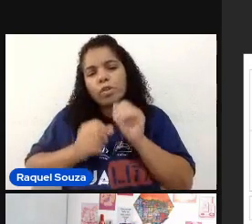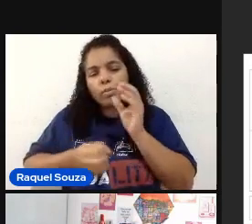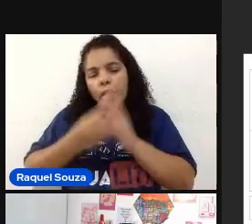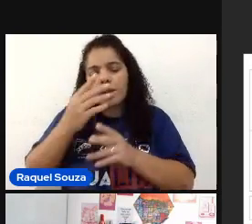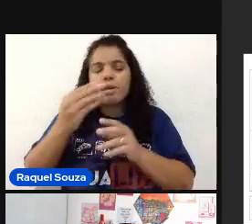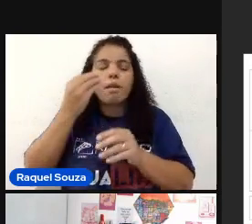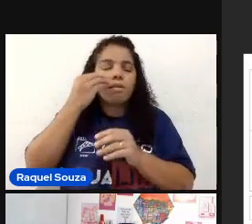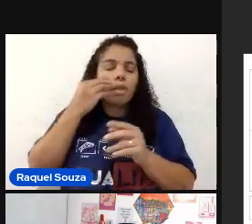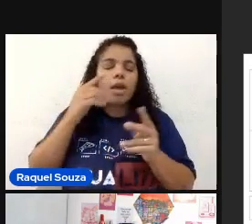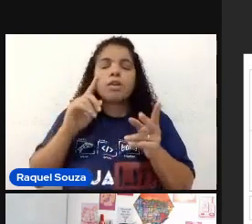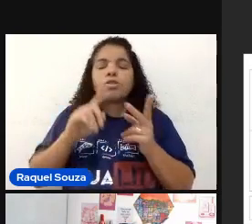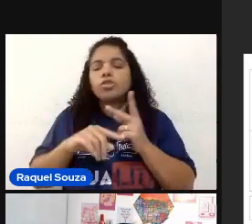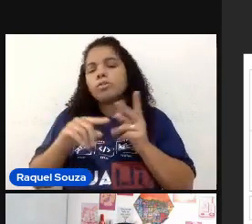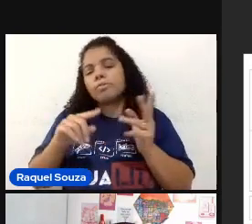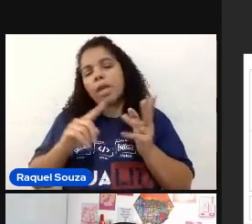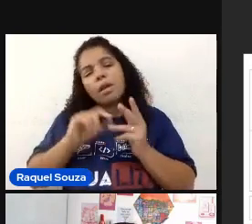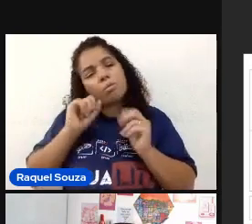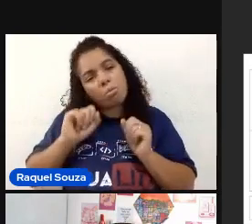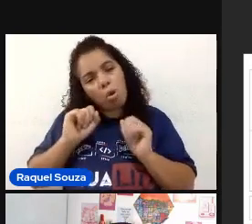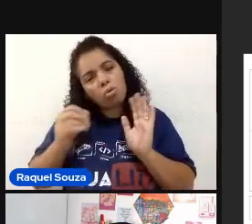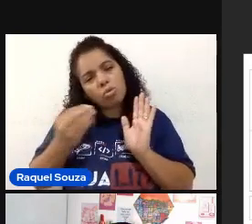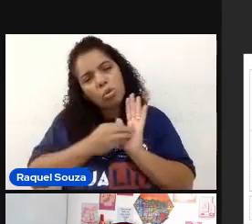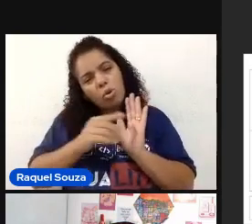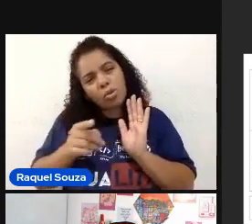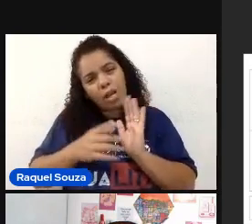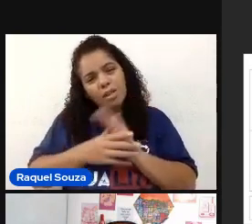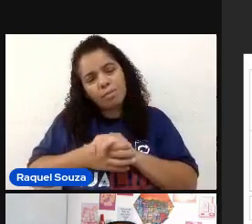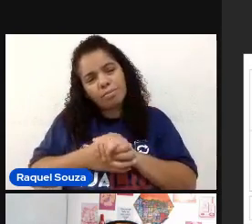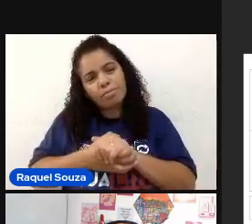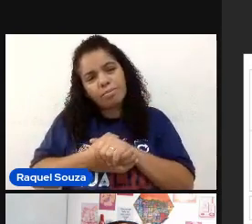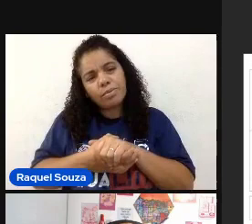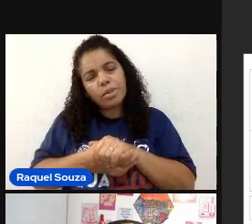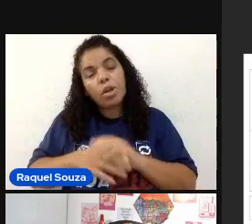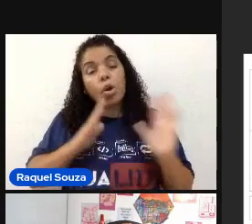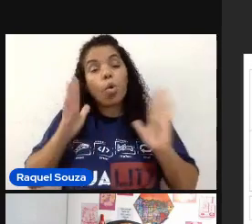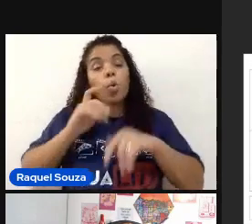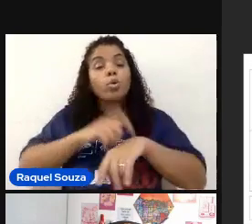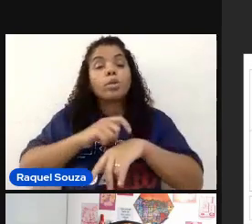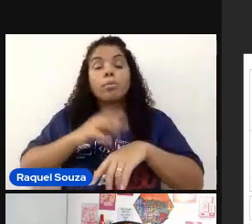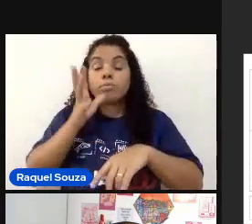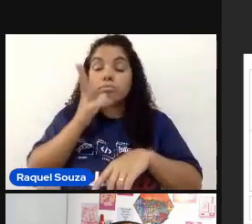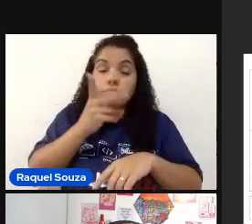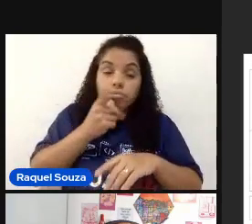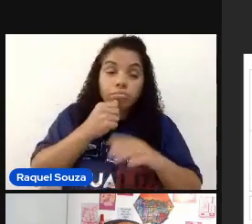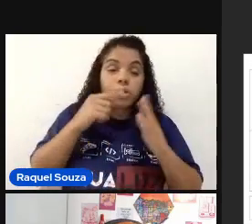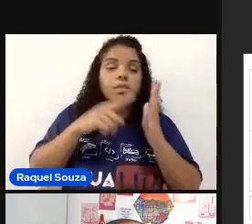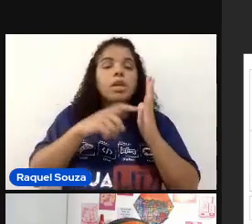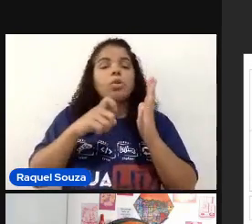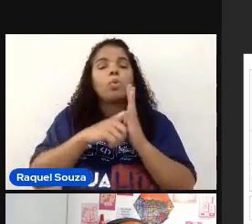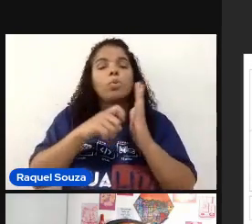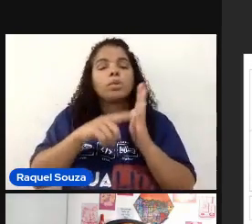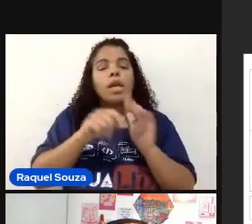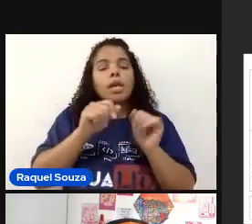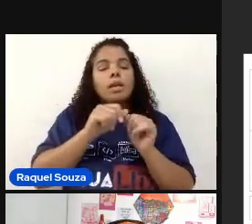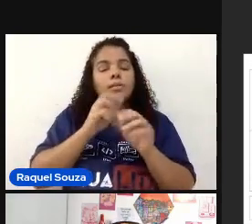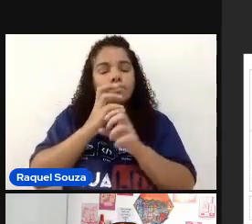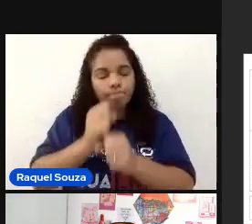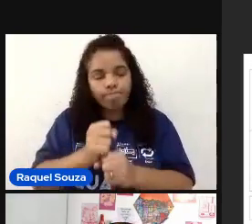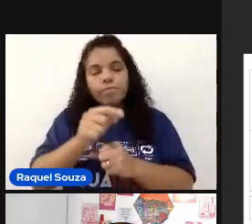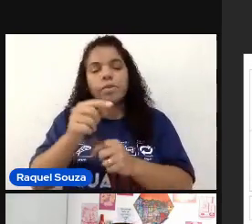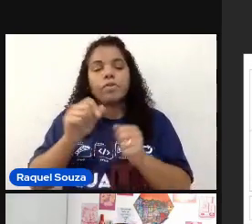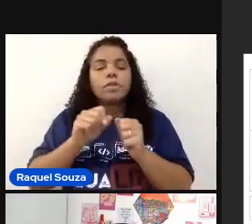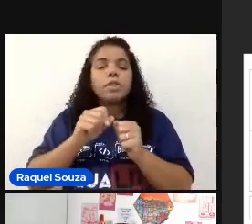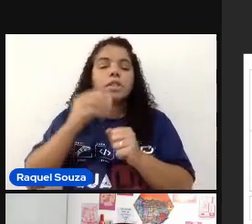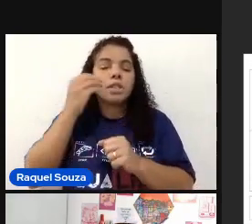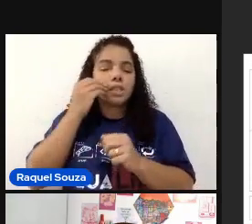posso colocar ali o tempo que eu levei executando, a porcentagem de tempo que eu levei para executar esse teste